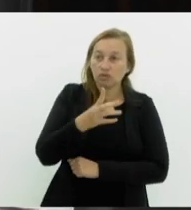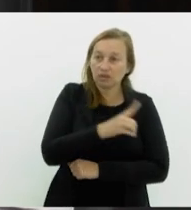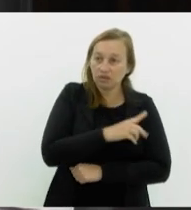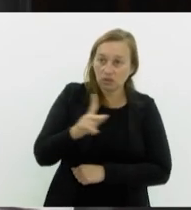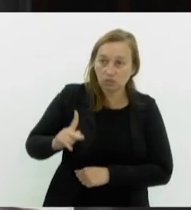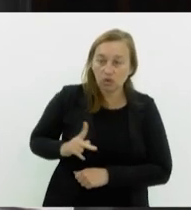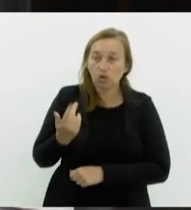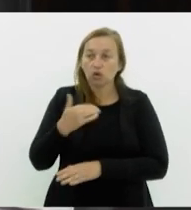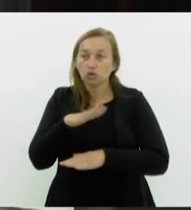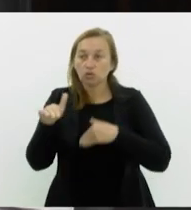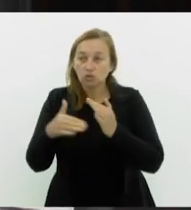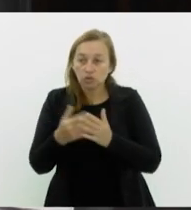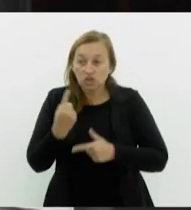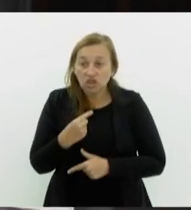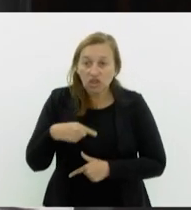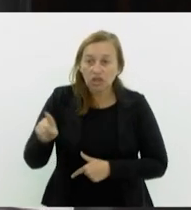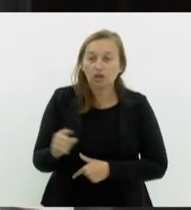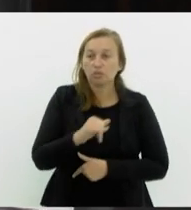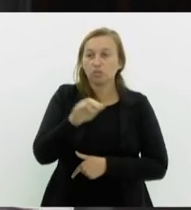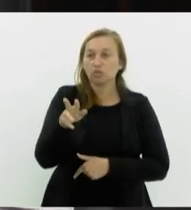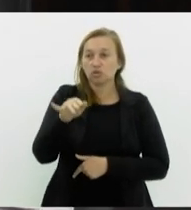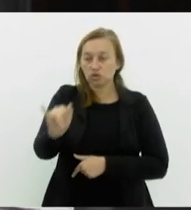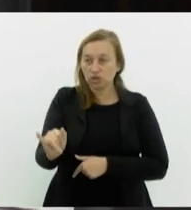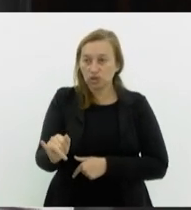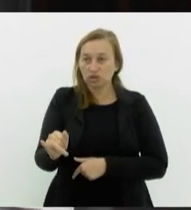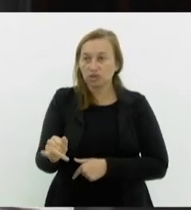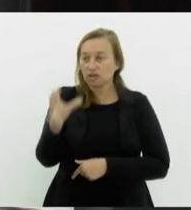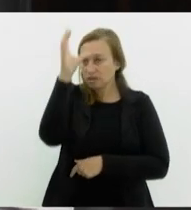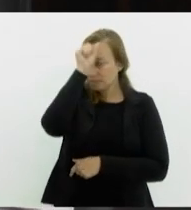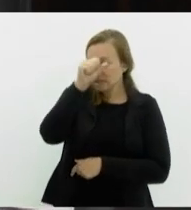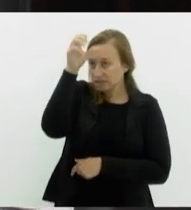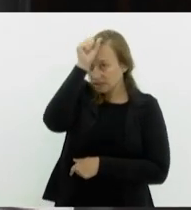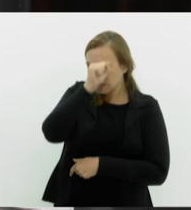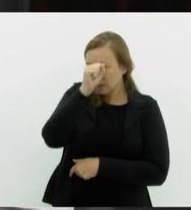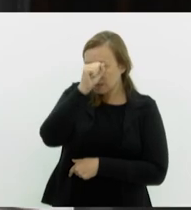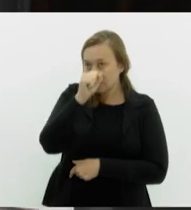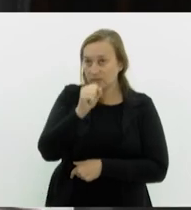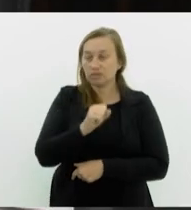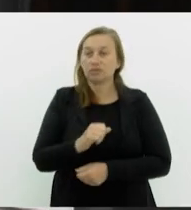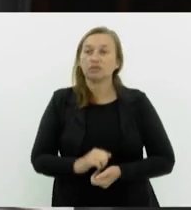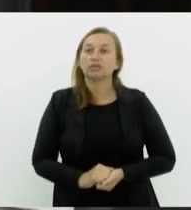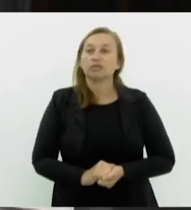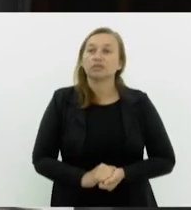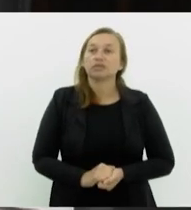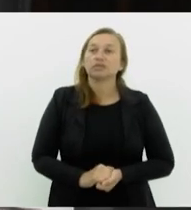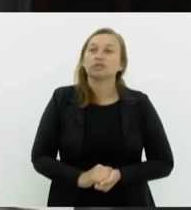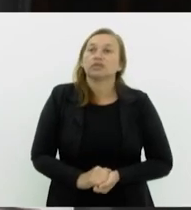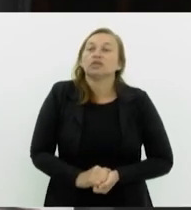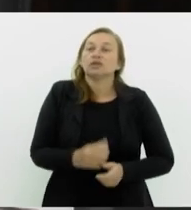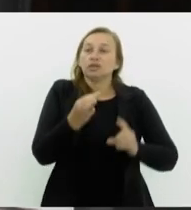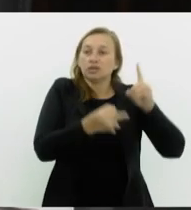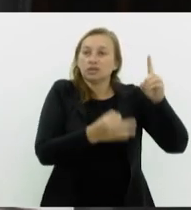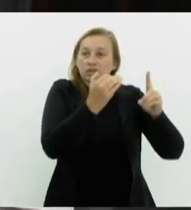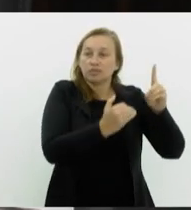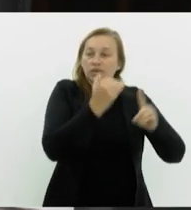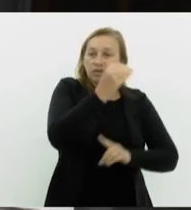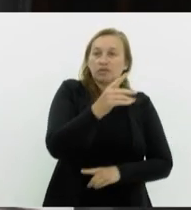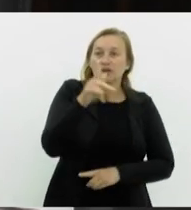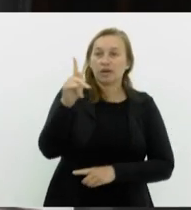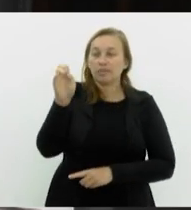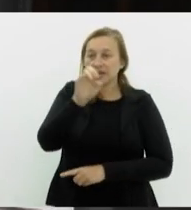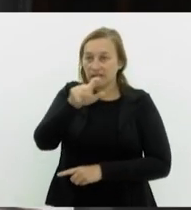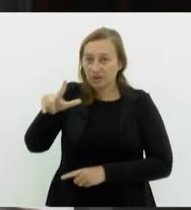para o júri passavam pela aprendizagem do desembargador Gabriel